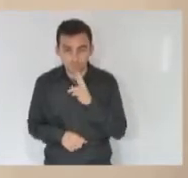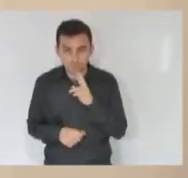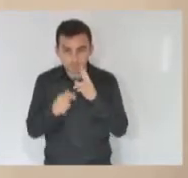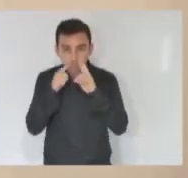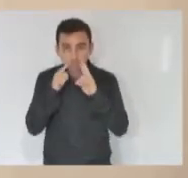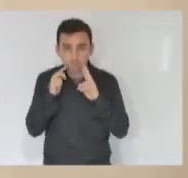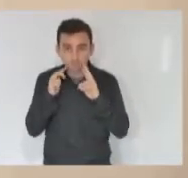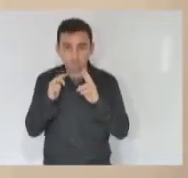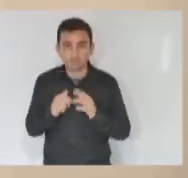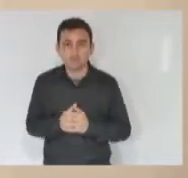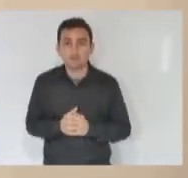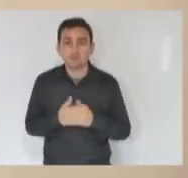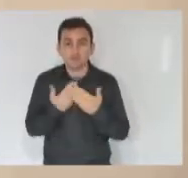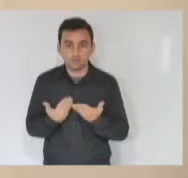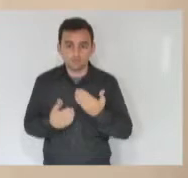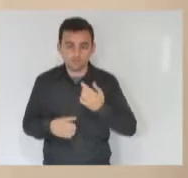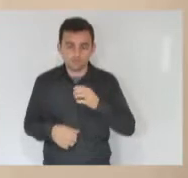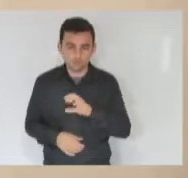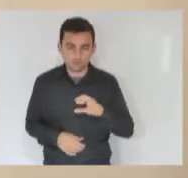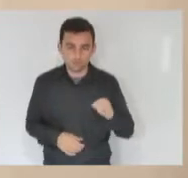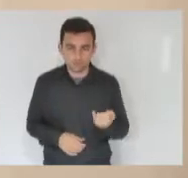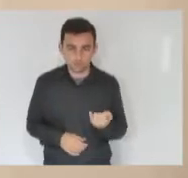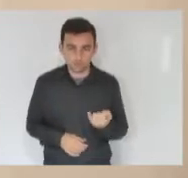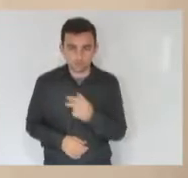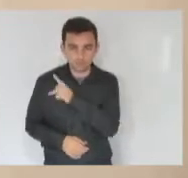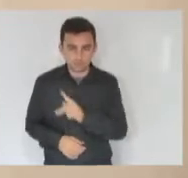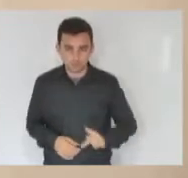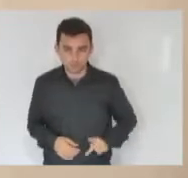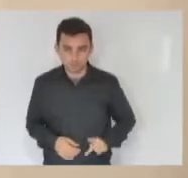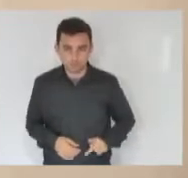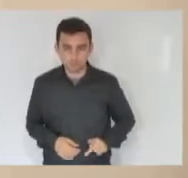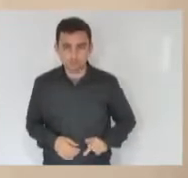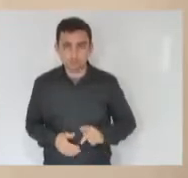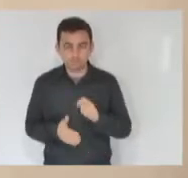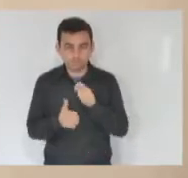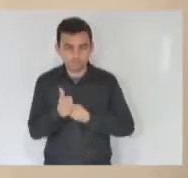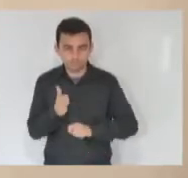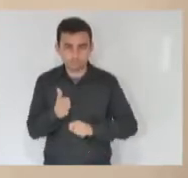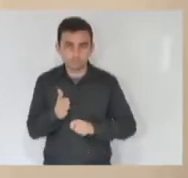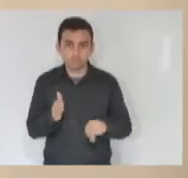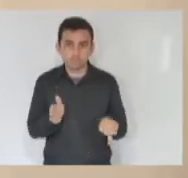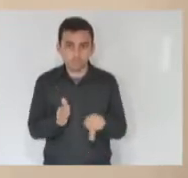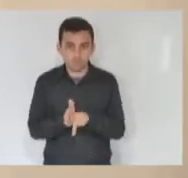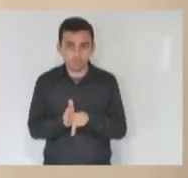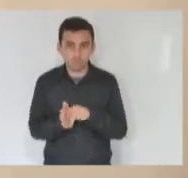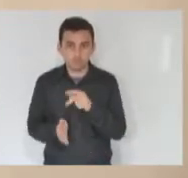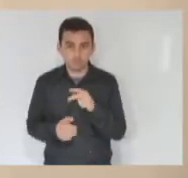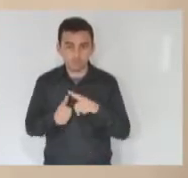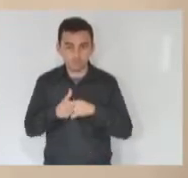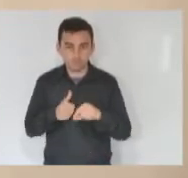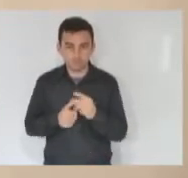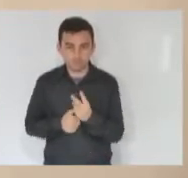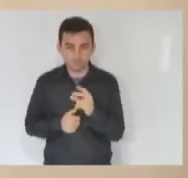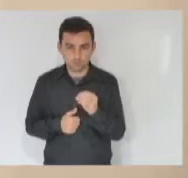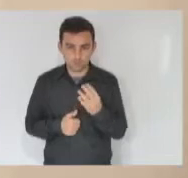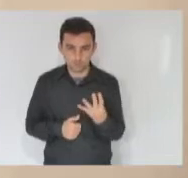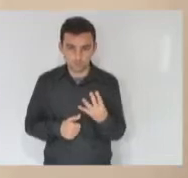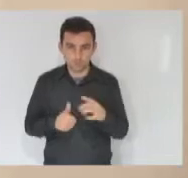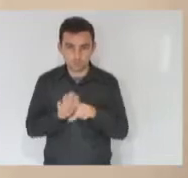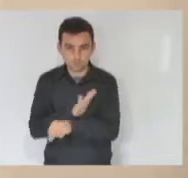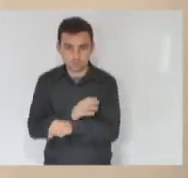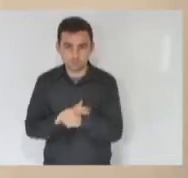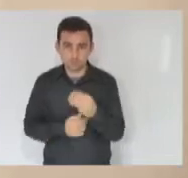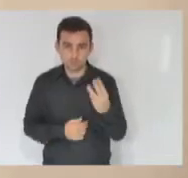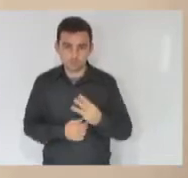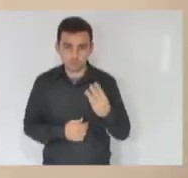de Constituição e Justiça, por seu presidente, que este subscreve nos termos do artigo 204, inciso 3º, do Regimento